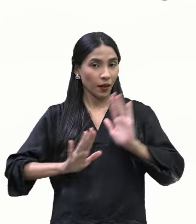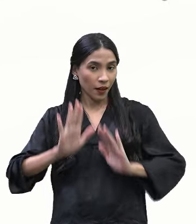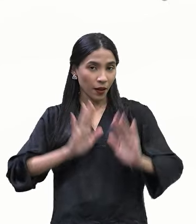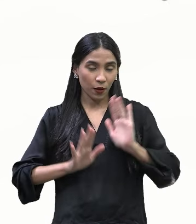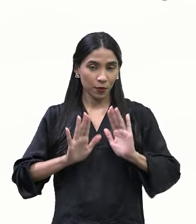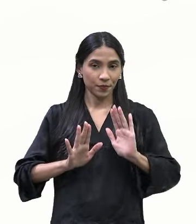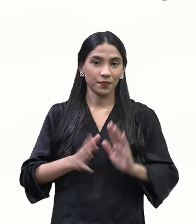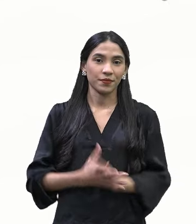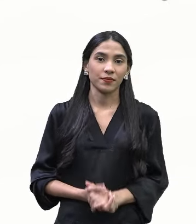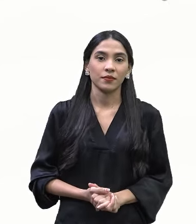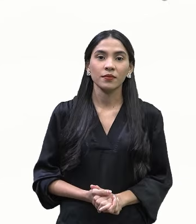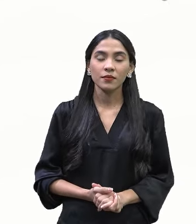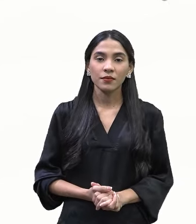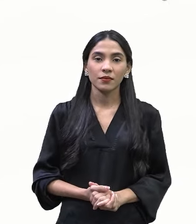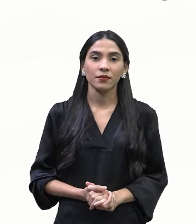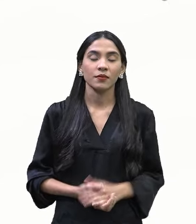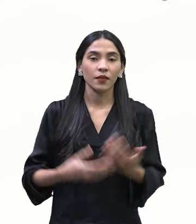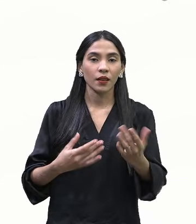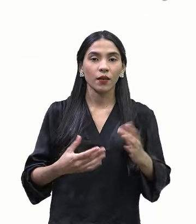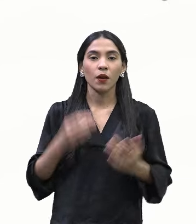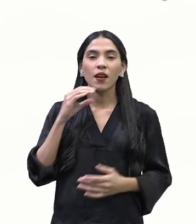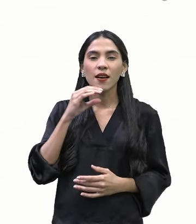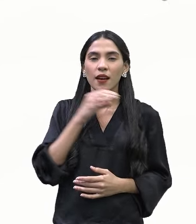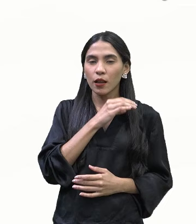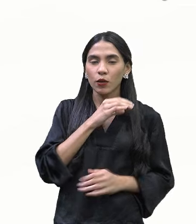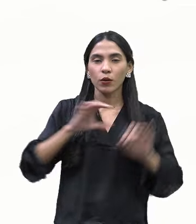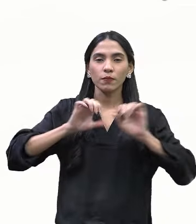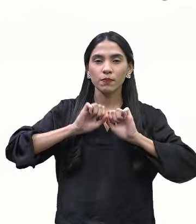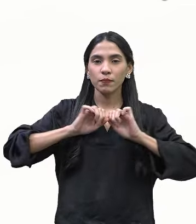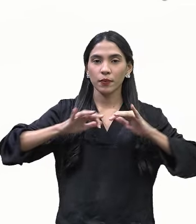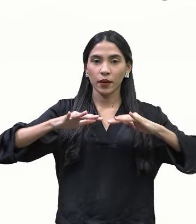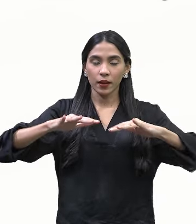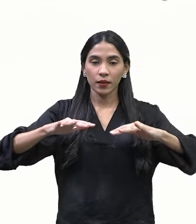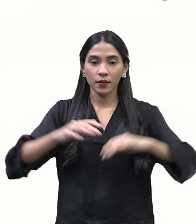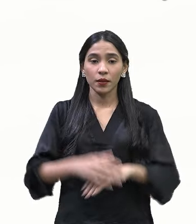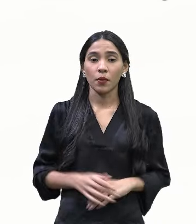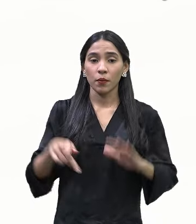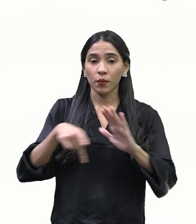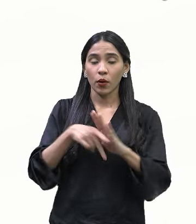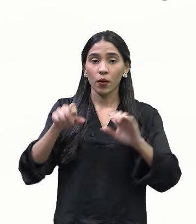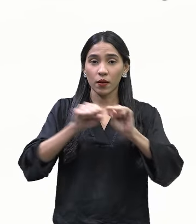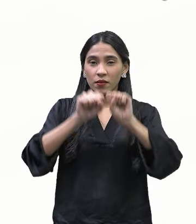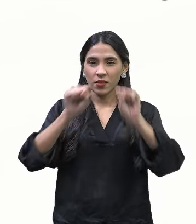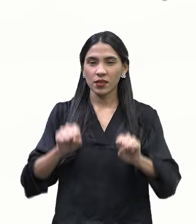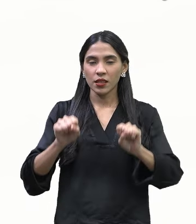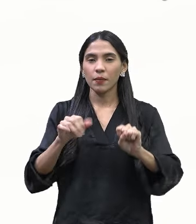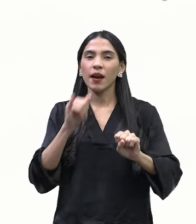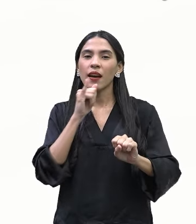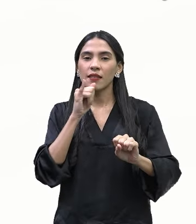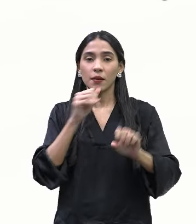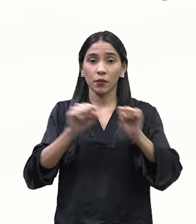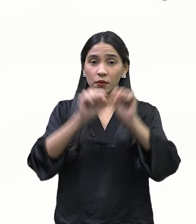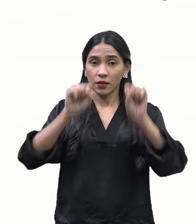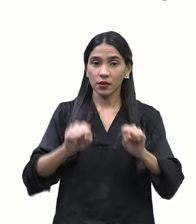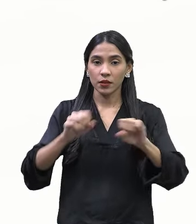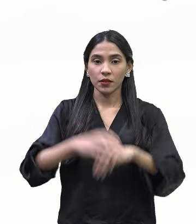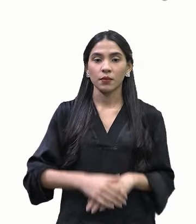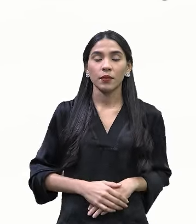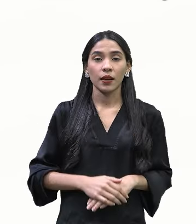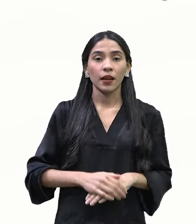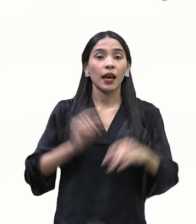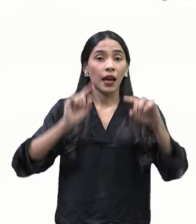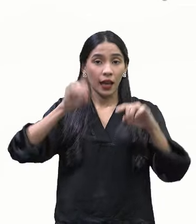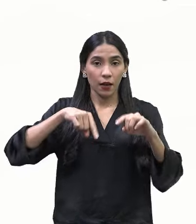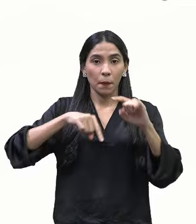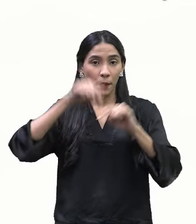desespera. Libera calor do sistema. Quando ele fala sistema, é o